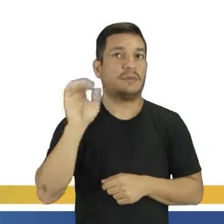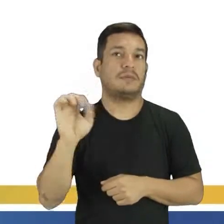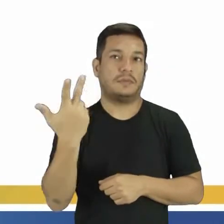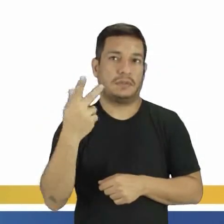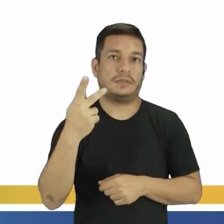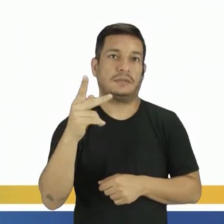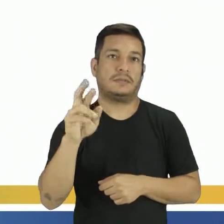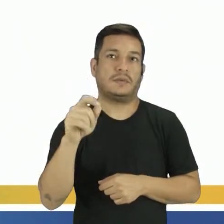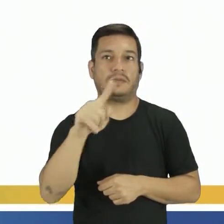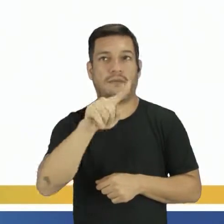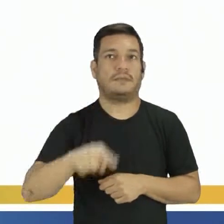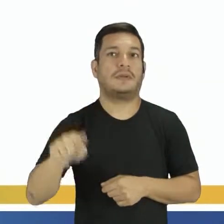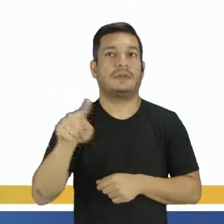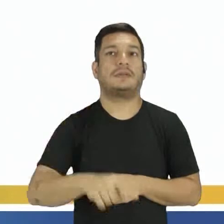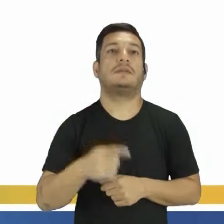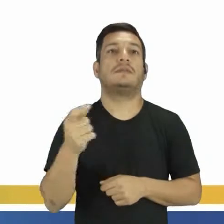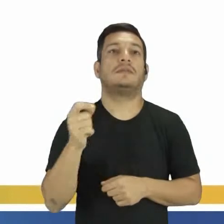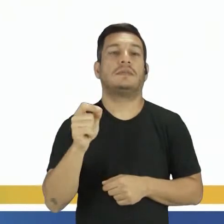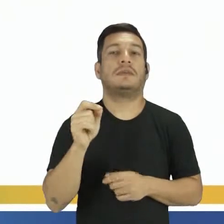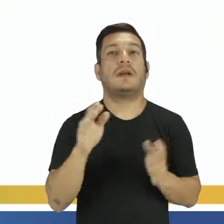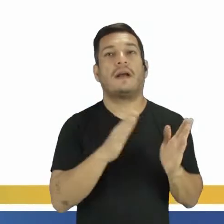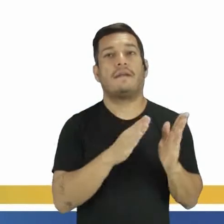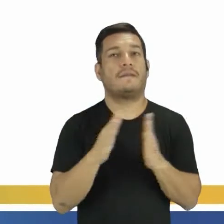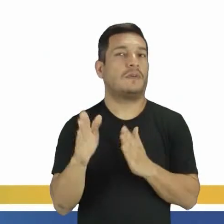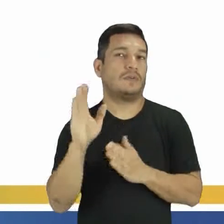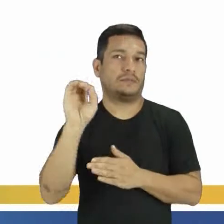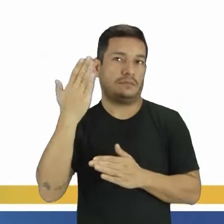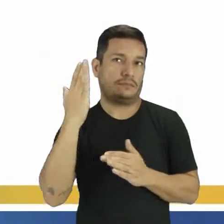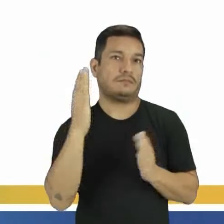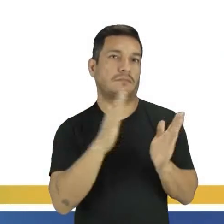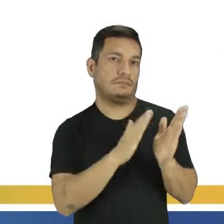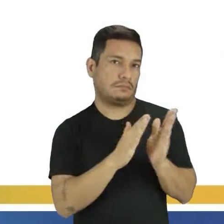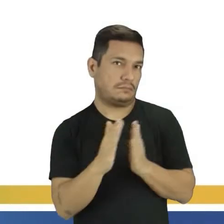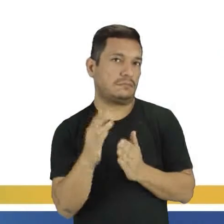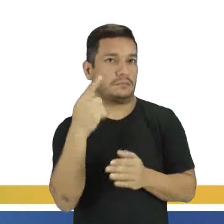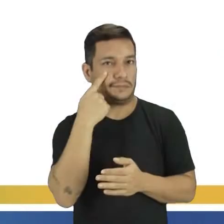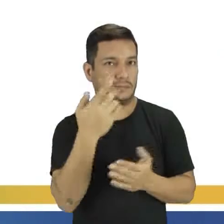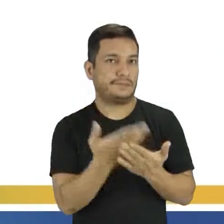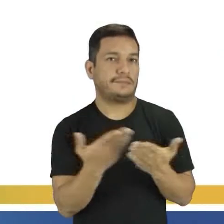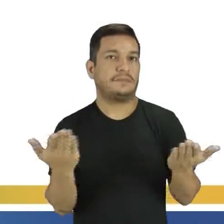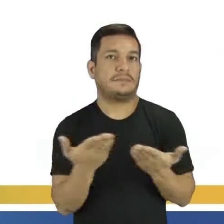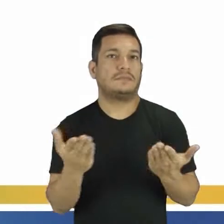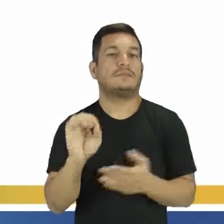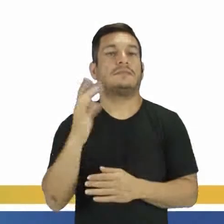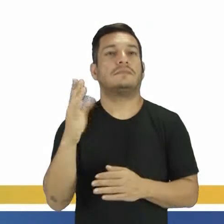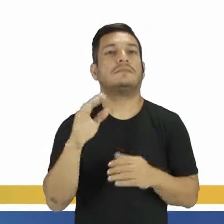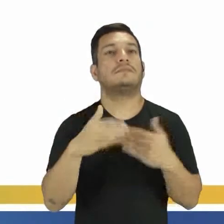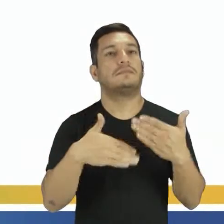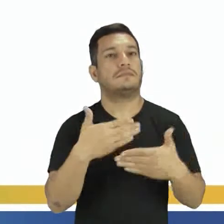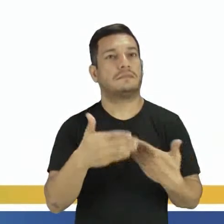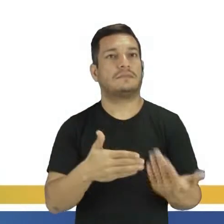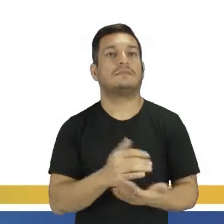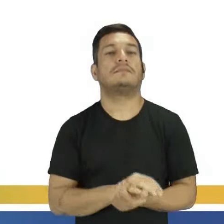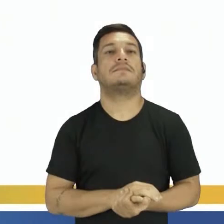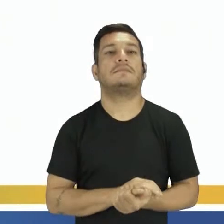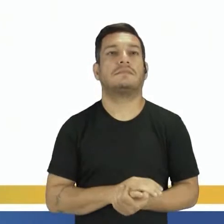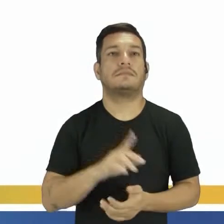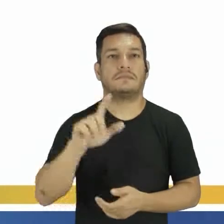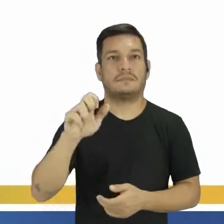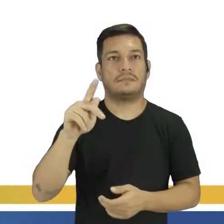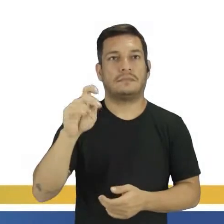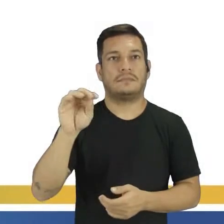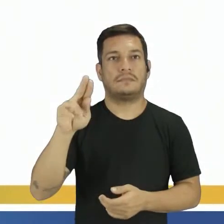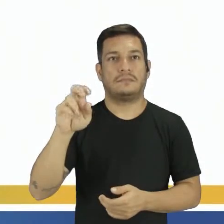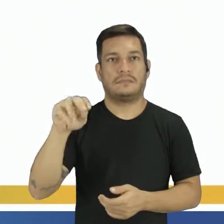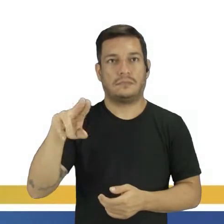1, marque a subfase, ou seja, aquela etapa lá que a gente viu na aula de hoje, que ocorre esse processo. No